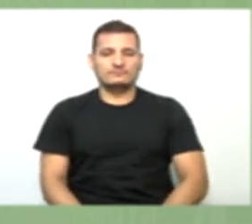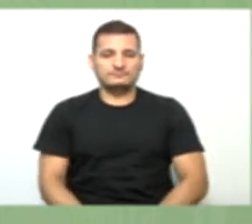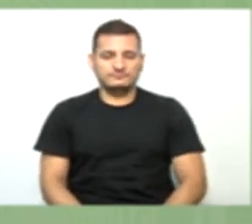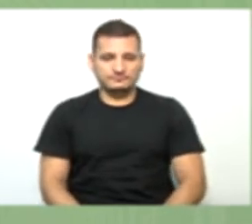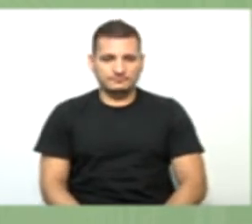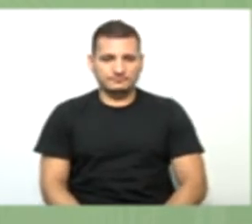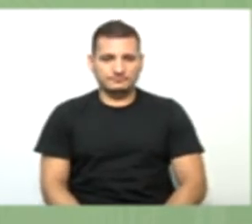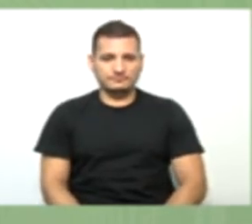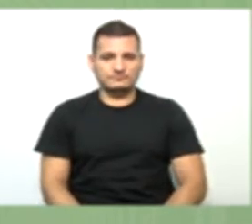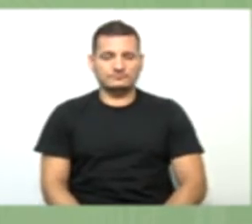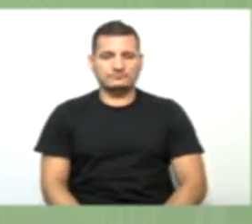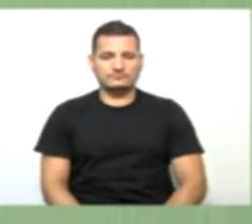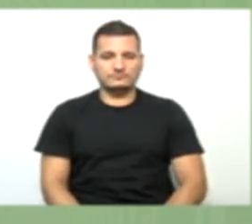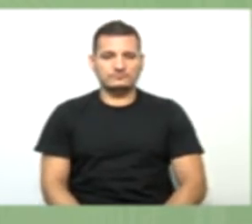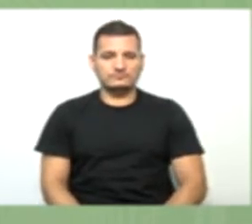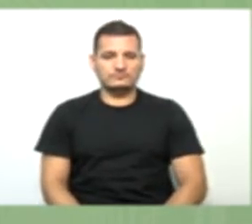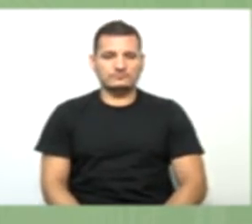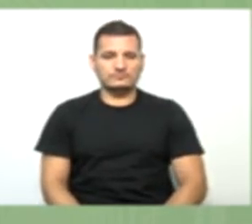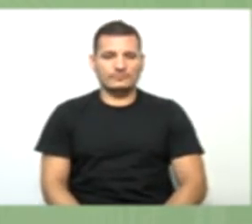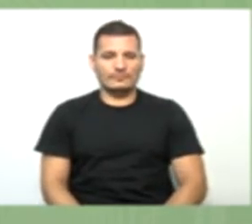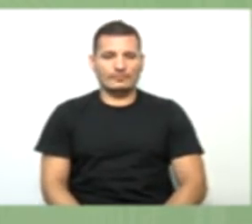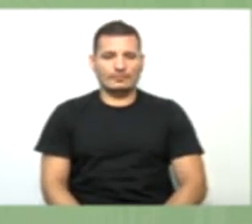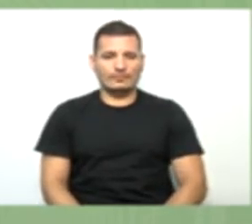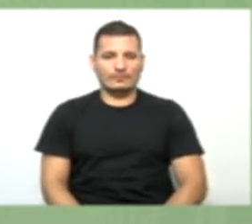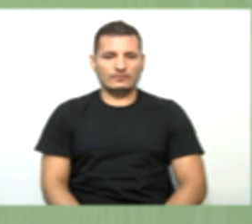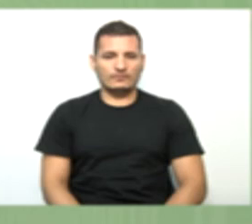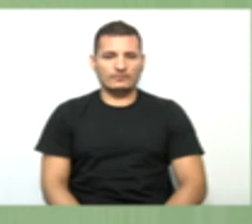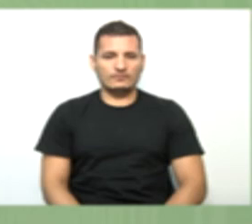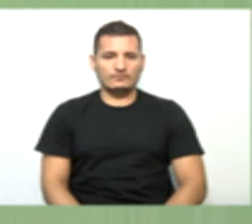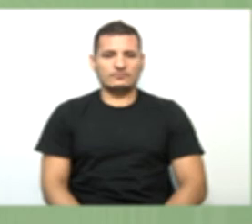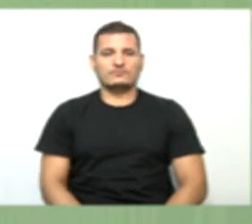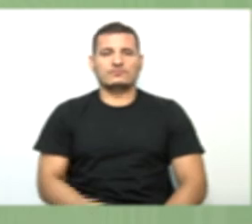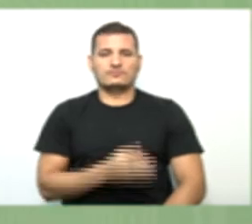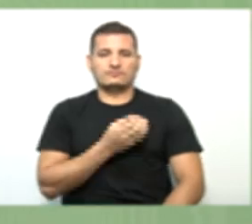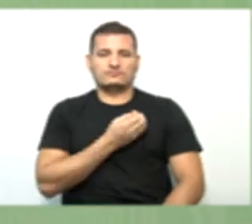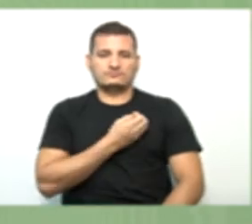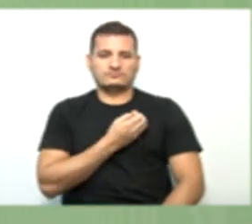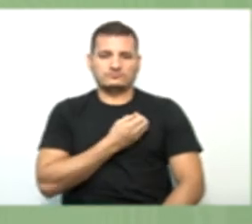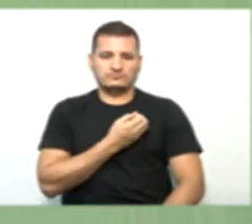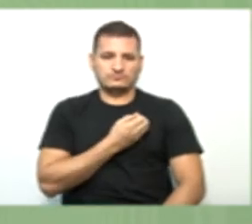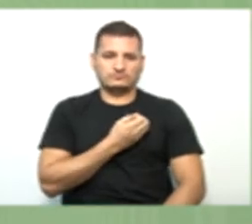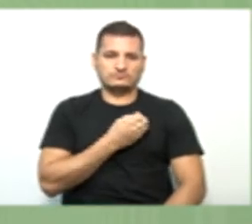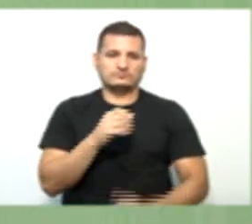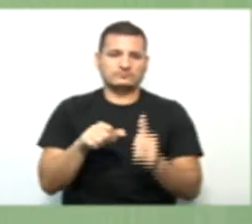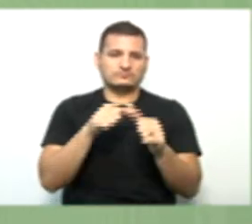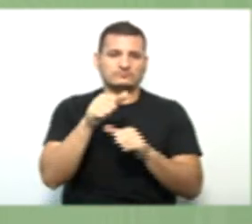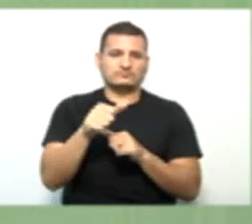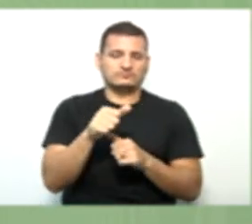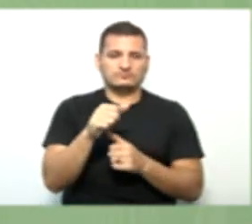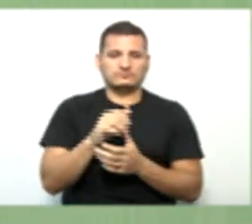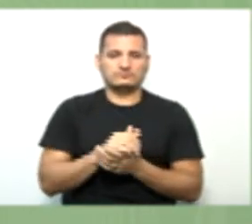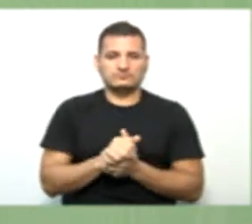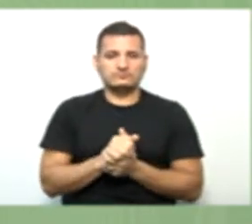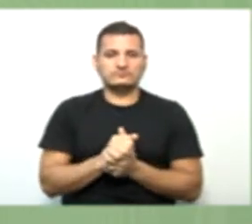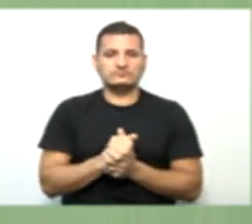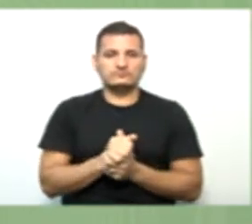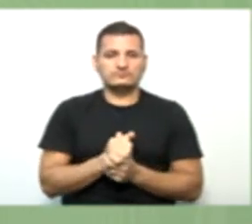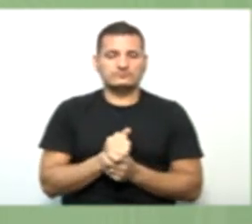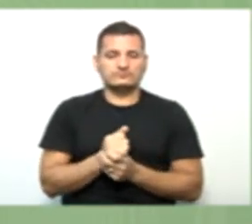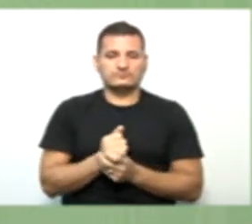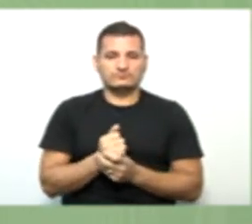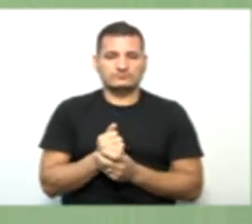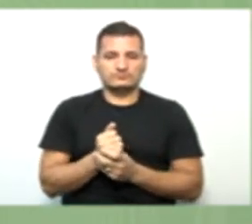Certo? No caso, se eu quiser fazer uma entrada de números reais, é só trocar o int pelo